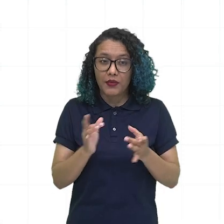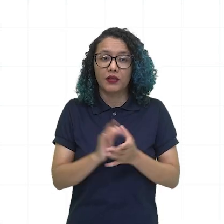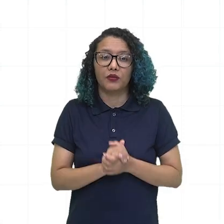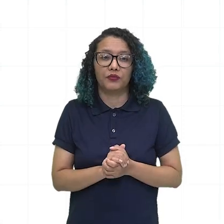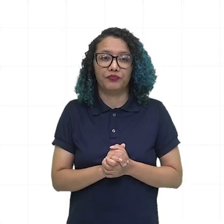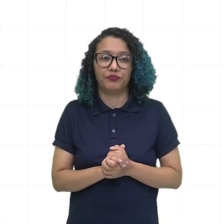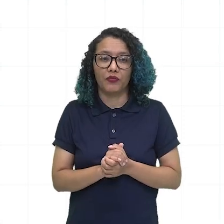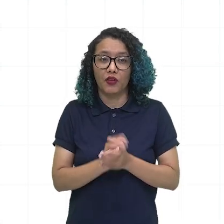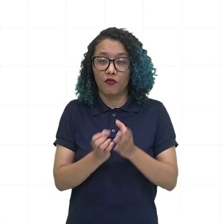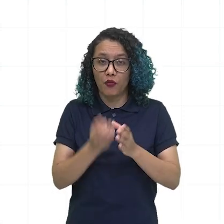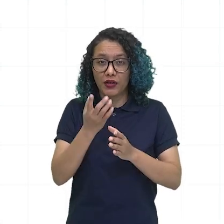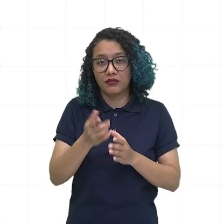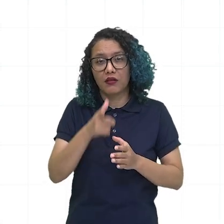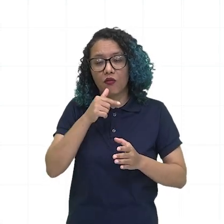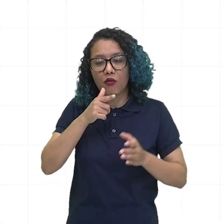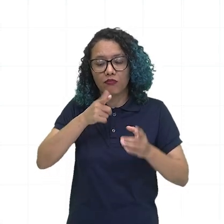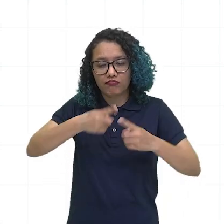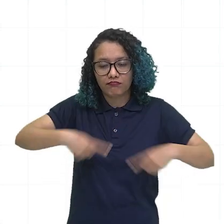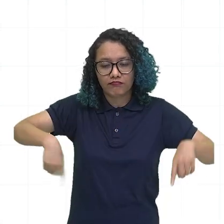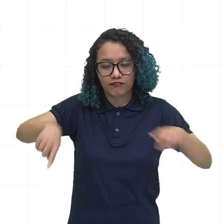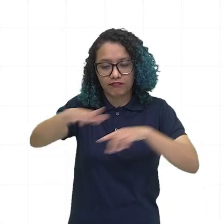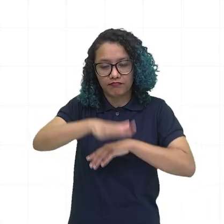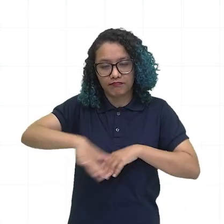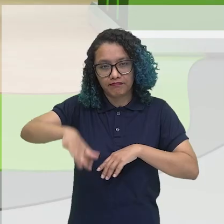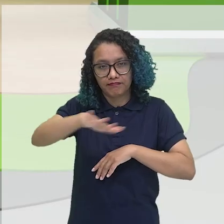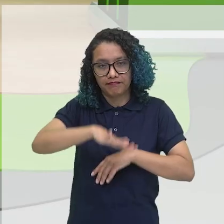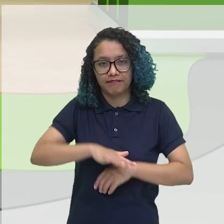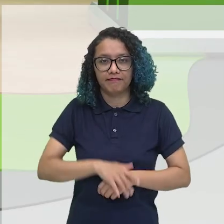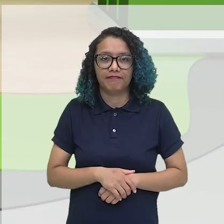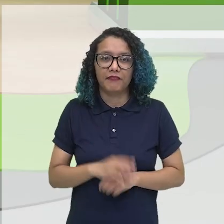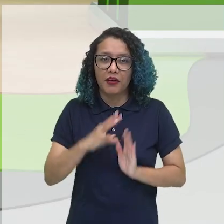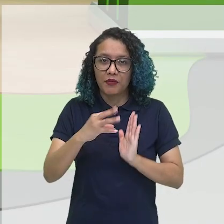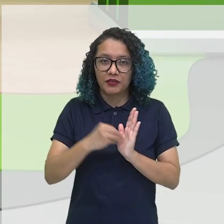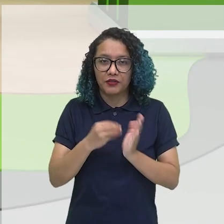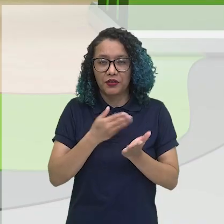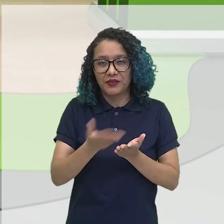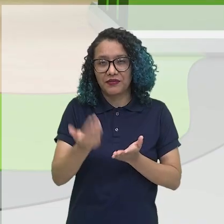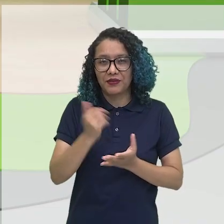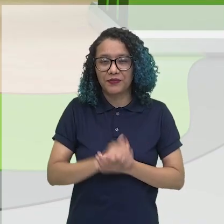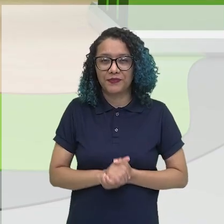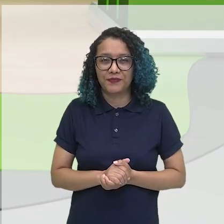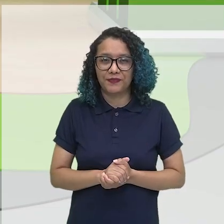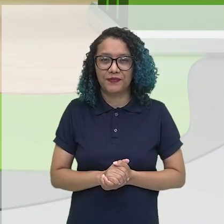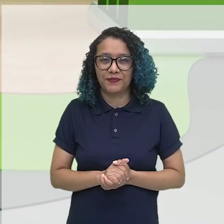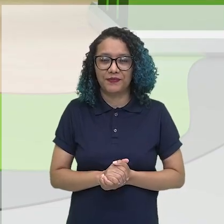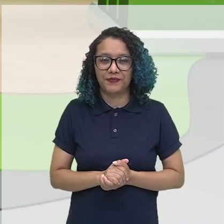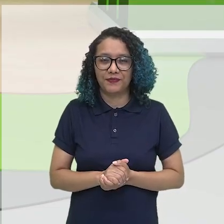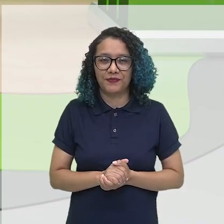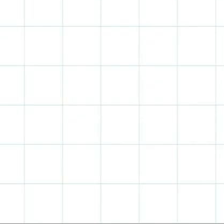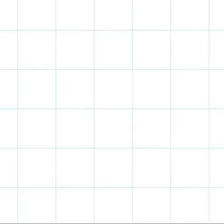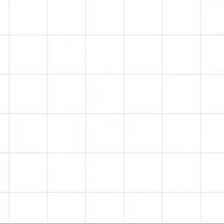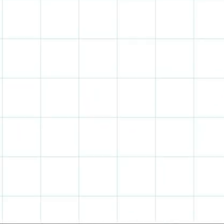detalhamento, formação da bacia amazônica. E vamos para a nossa aula!